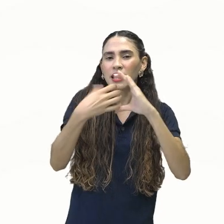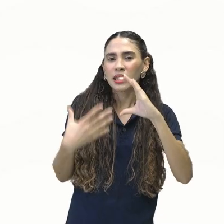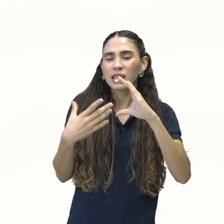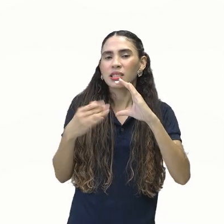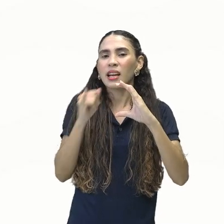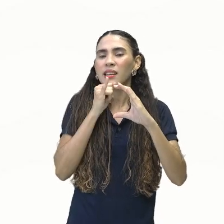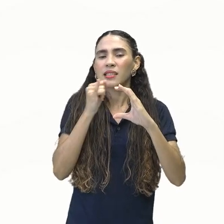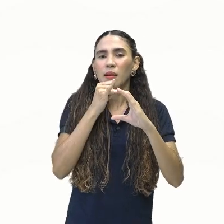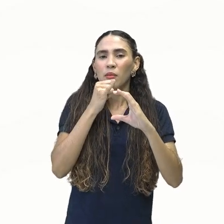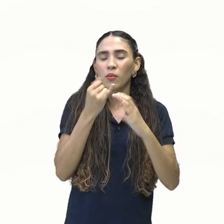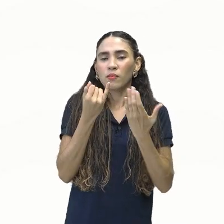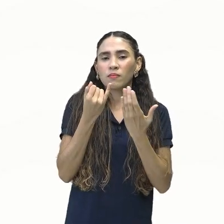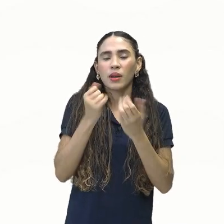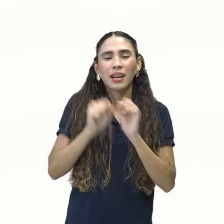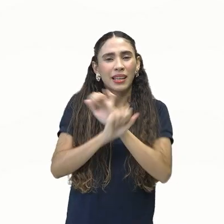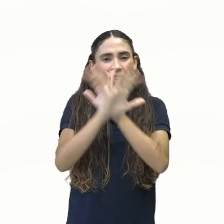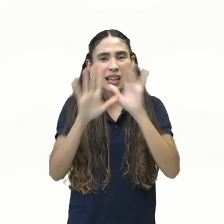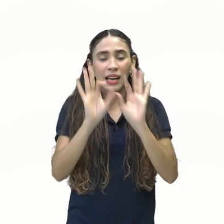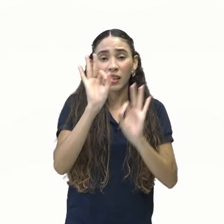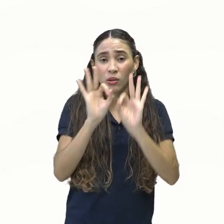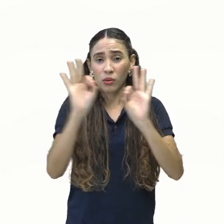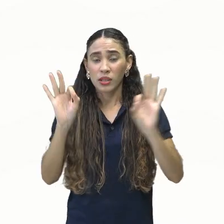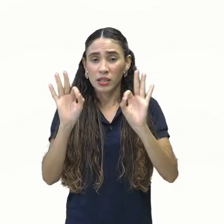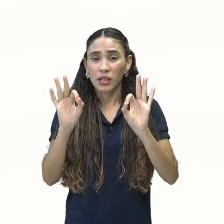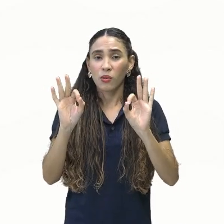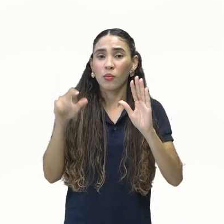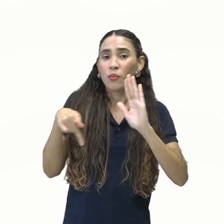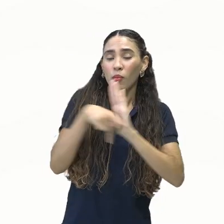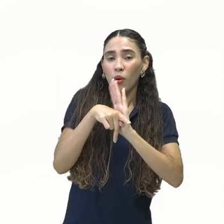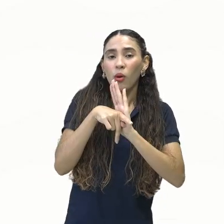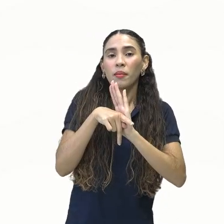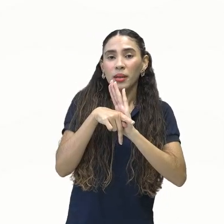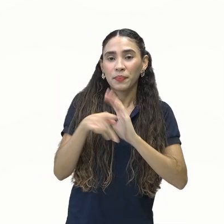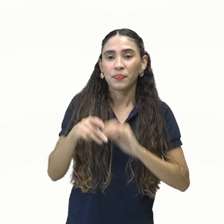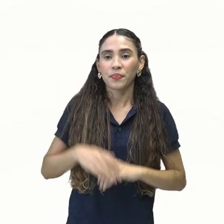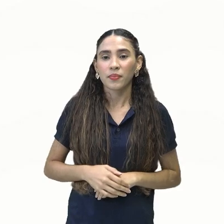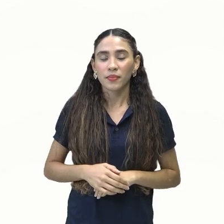característica bem evidente, né, da organização celular.